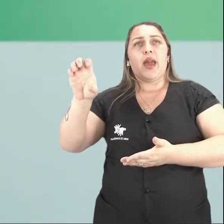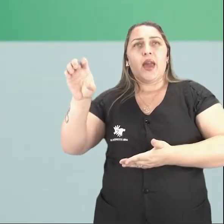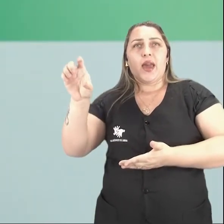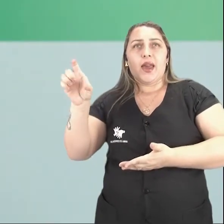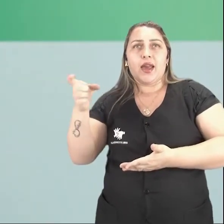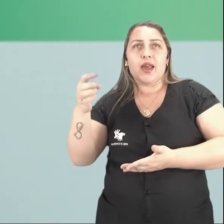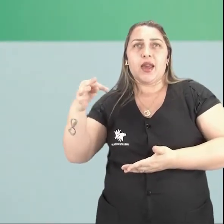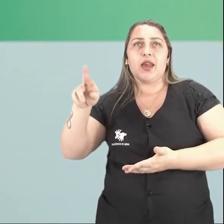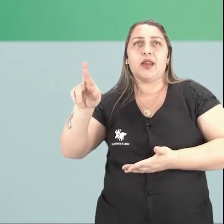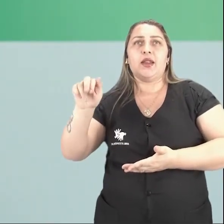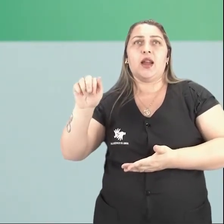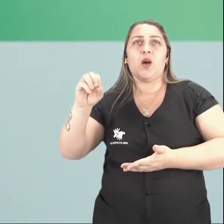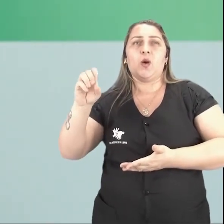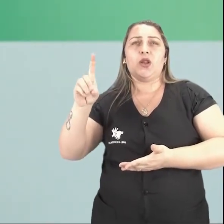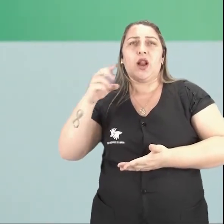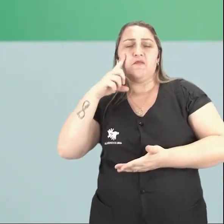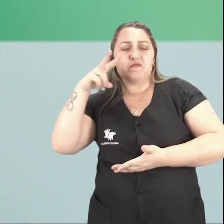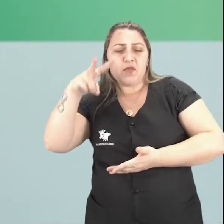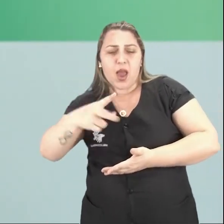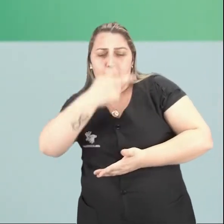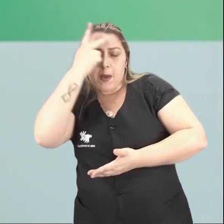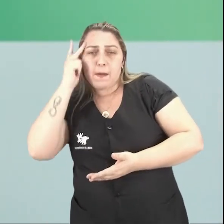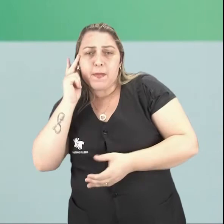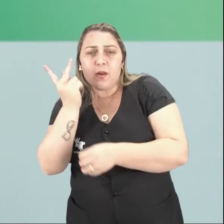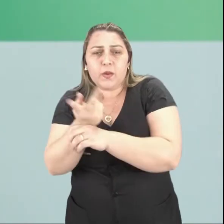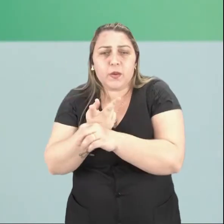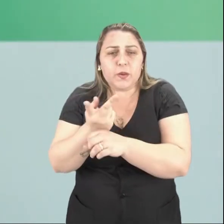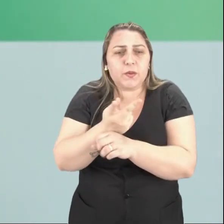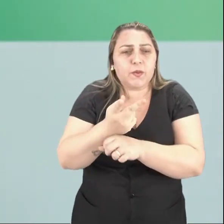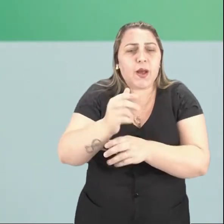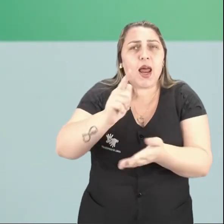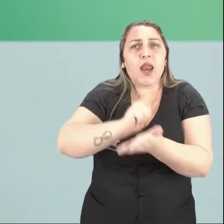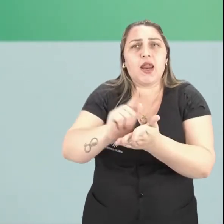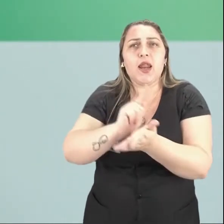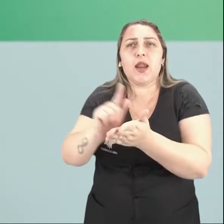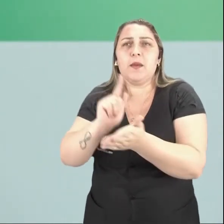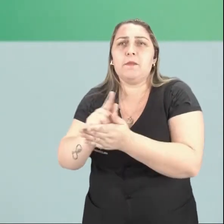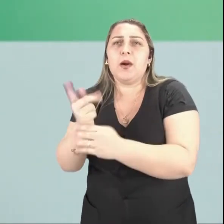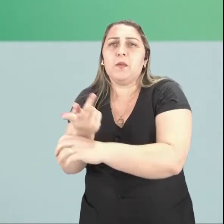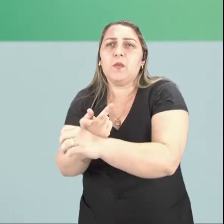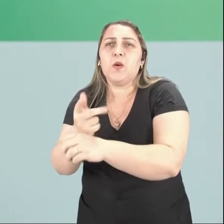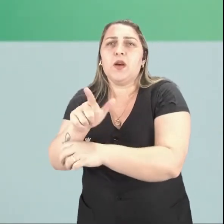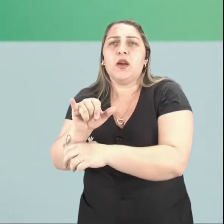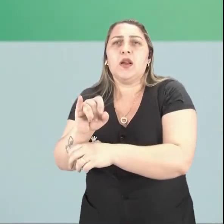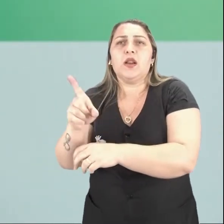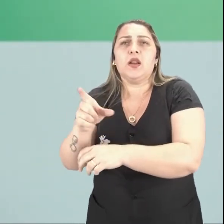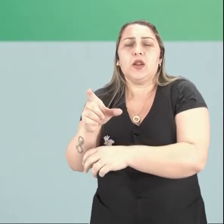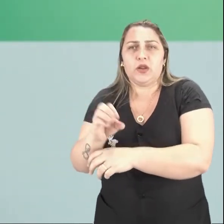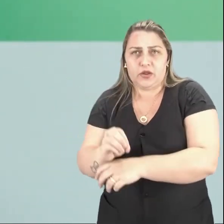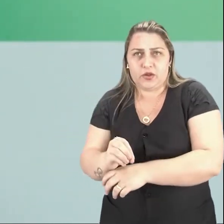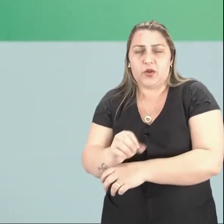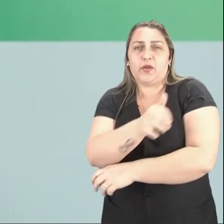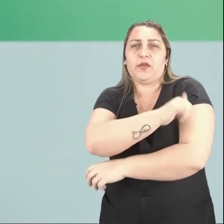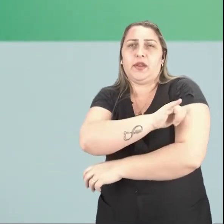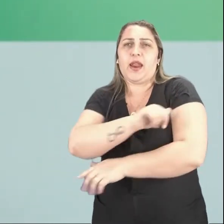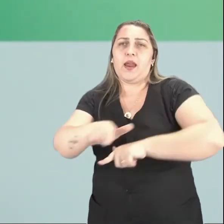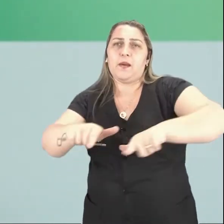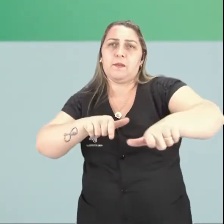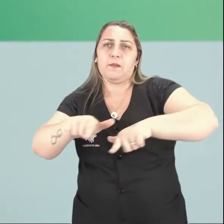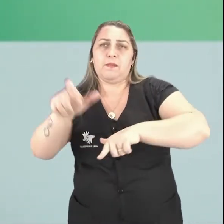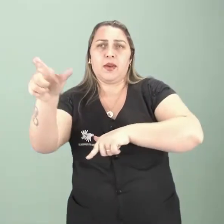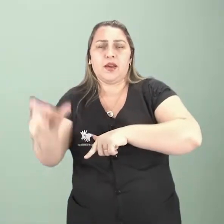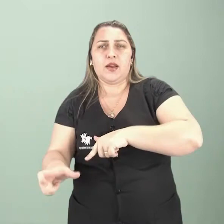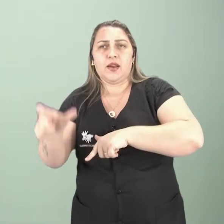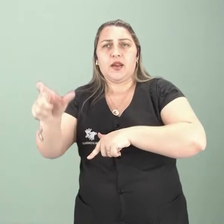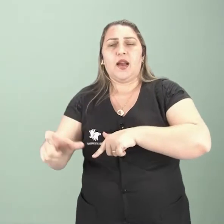aí catadores de lixo num determinado tempo, né? Esses catadores trabalhavam em um grande lixão no Rio de Janeiro que